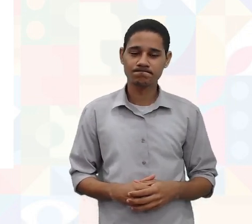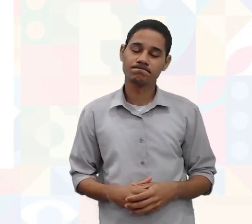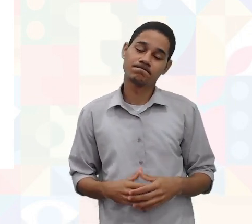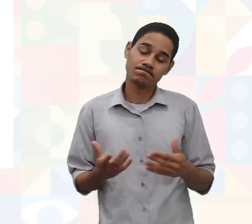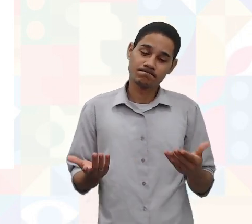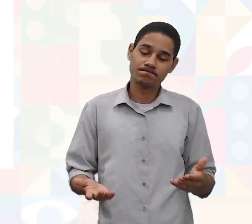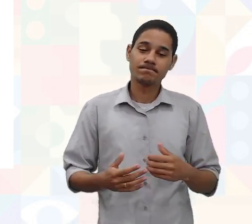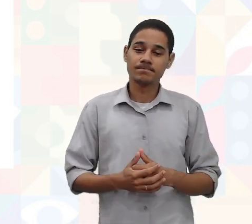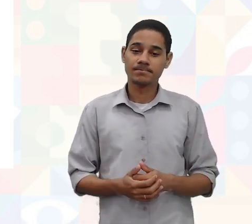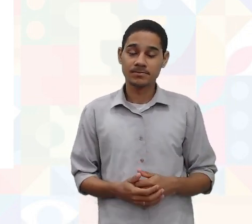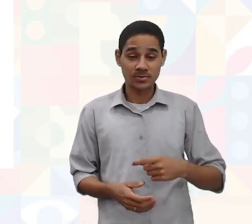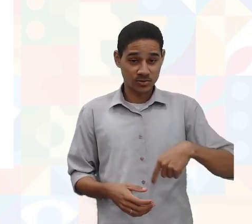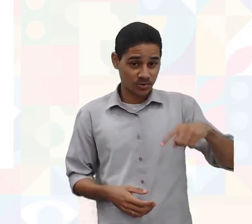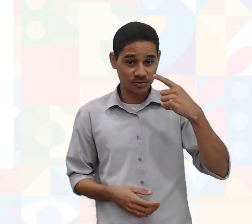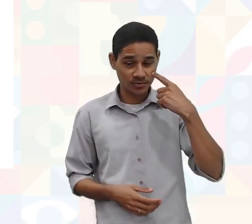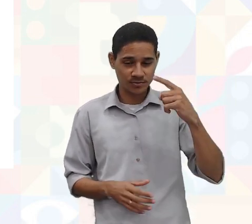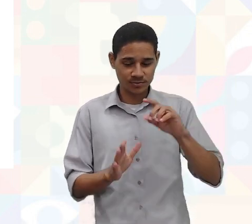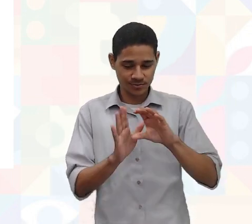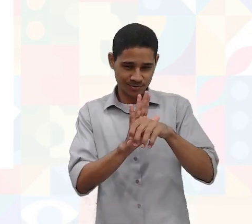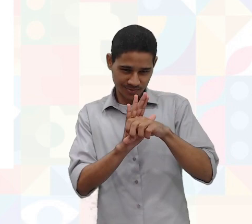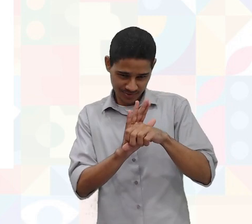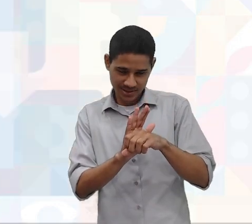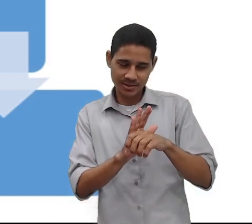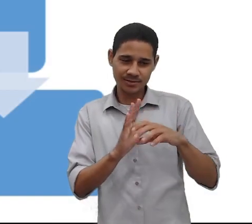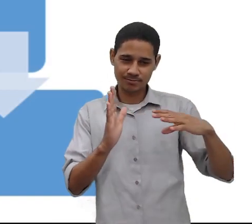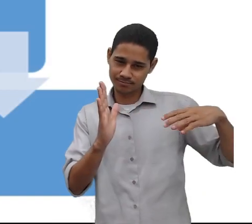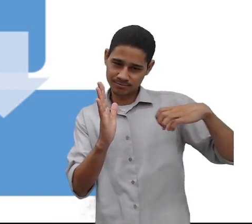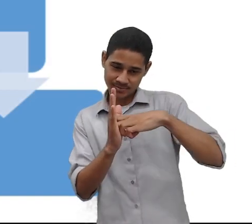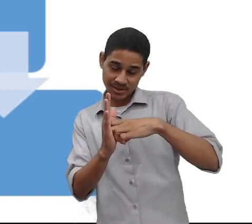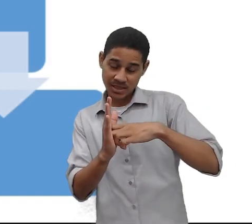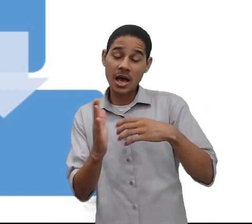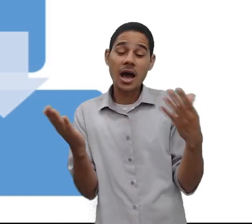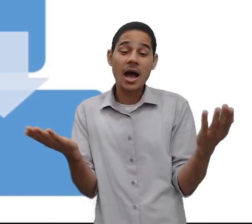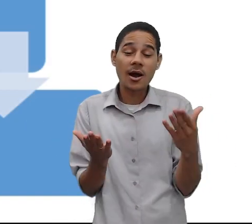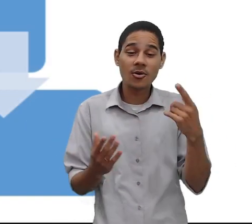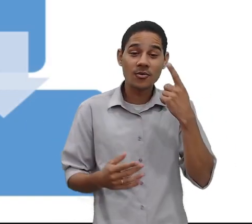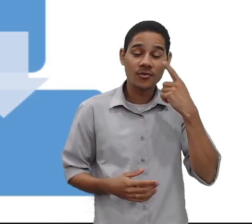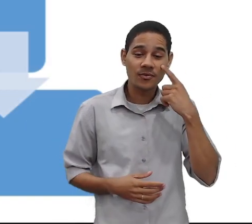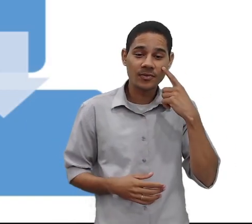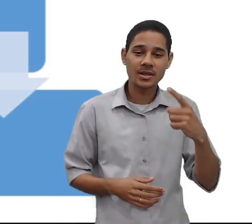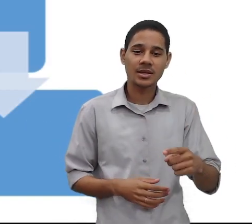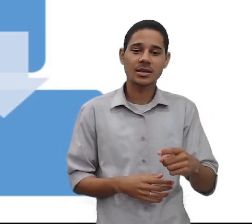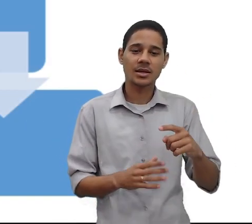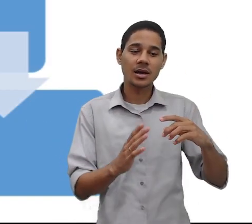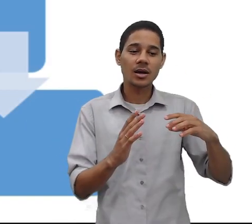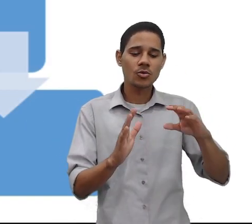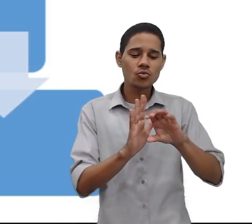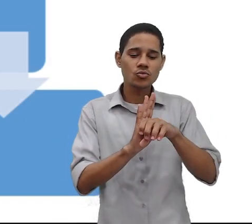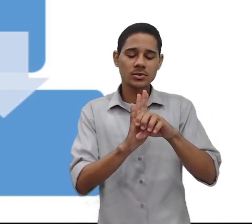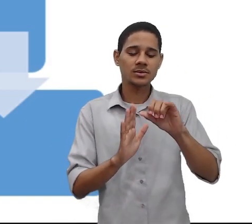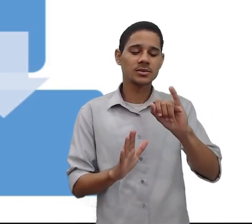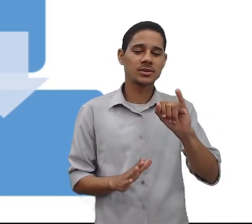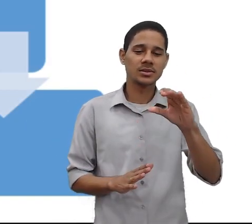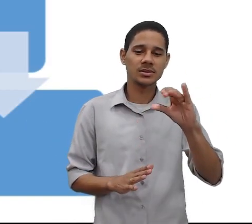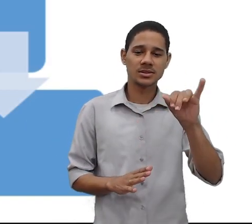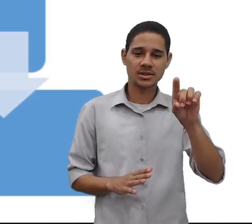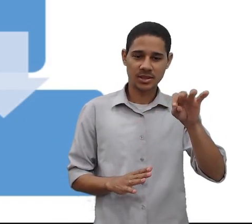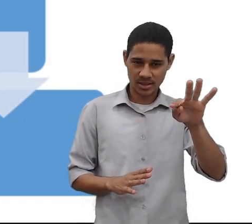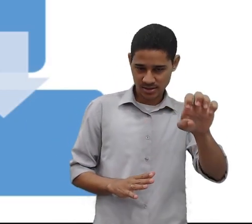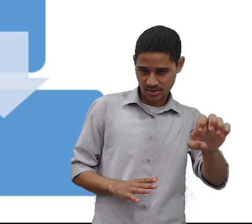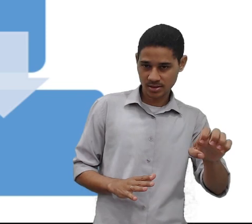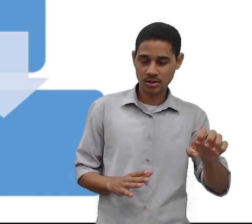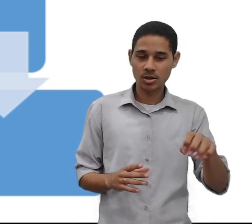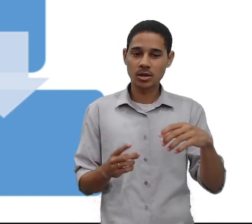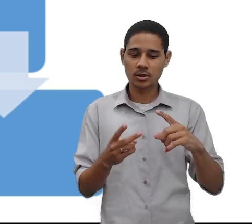Bem, vimos o que é o conceito de acidente, vamos ver agora o conceito de incidente crítico ou